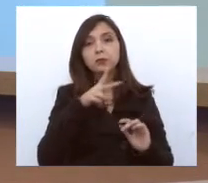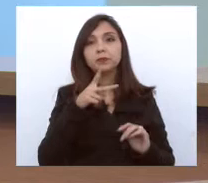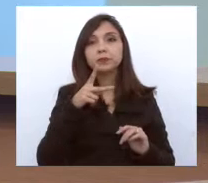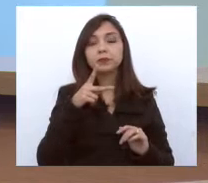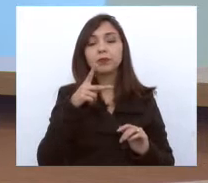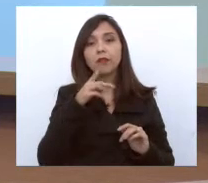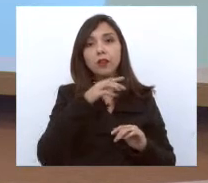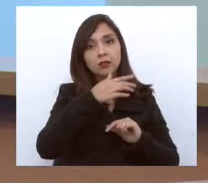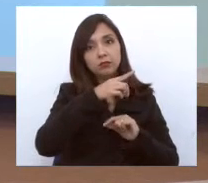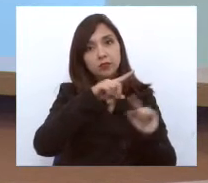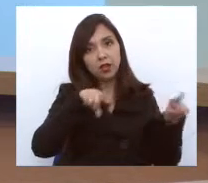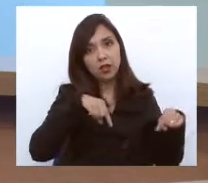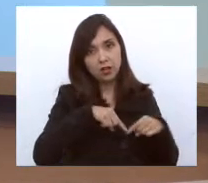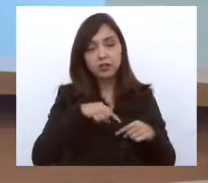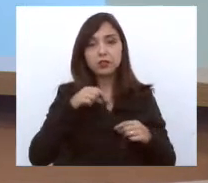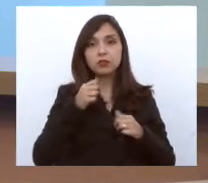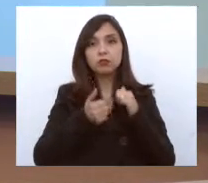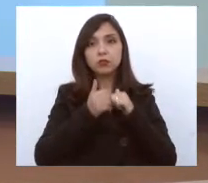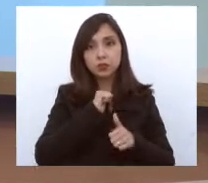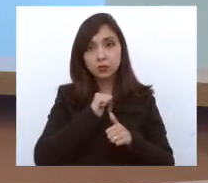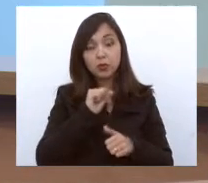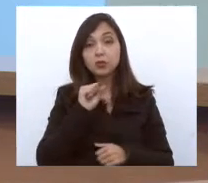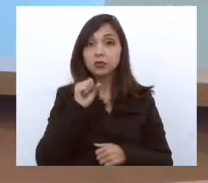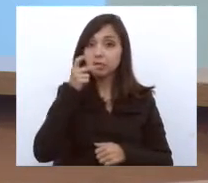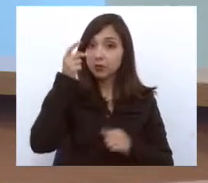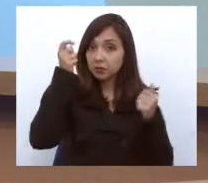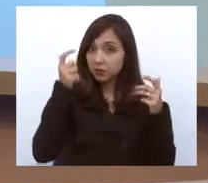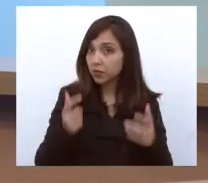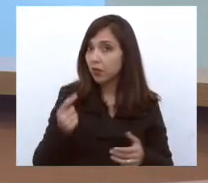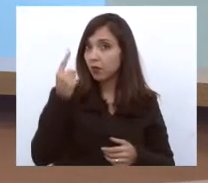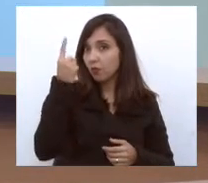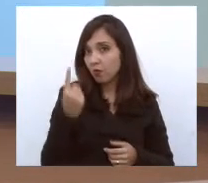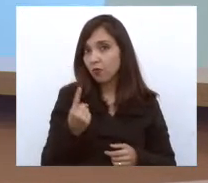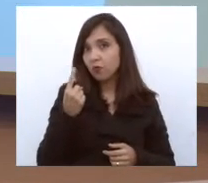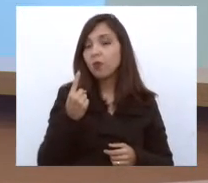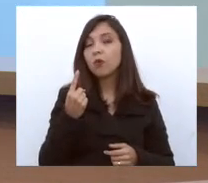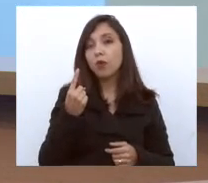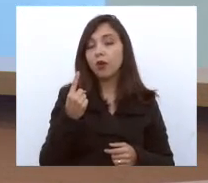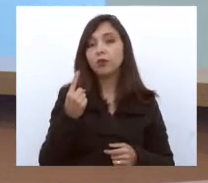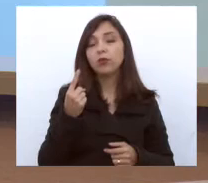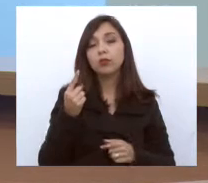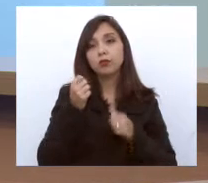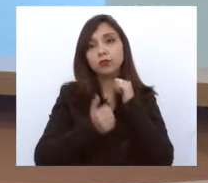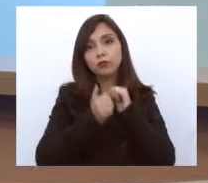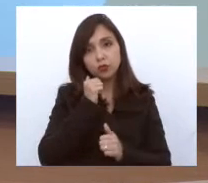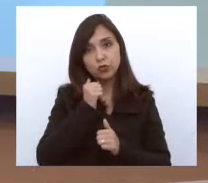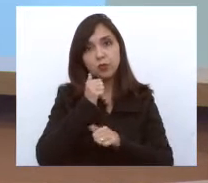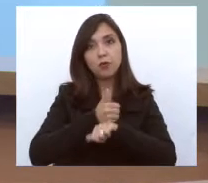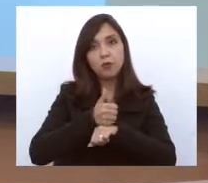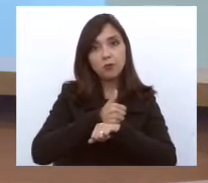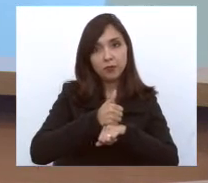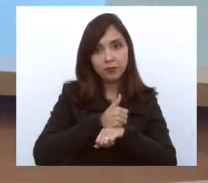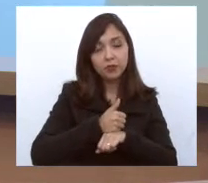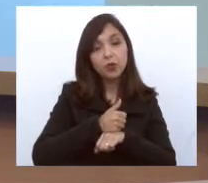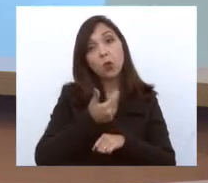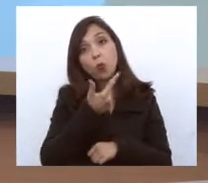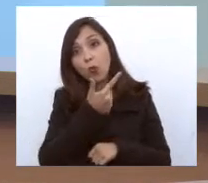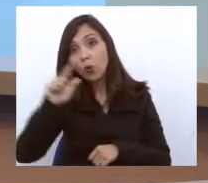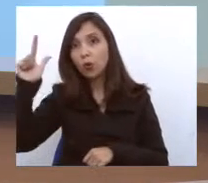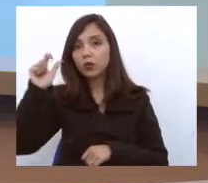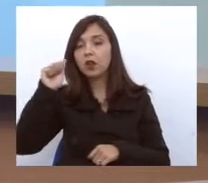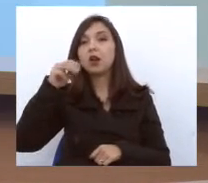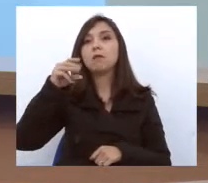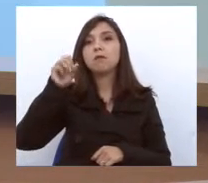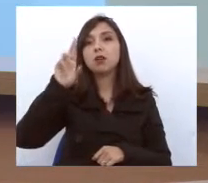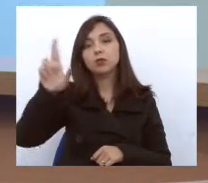esporte, mas para dizer que uma coisa é o futebol profissional e outra coisa é o futebol